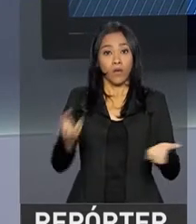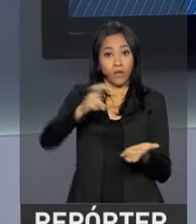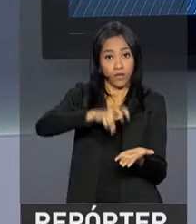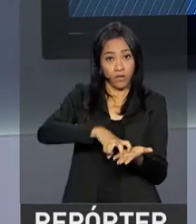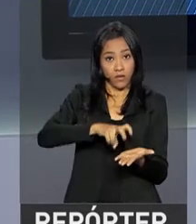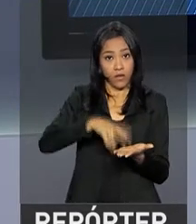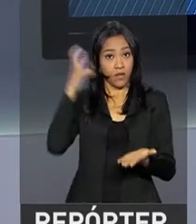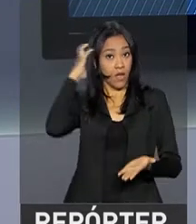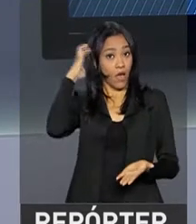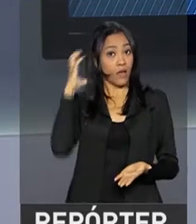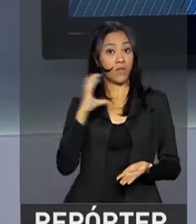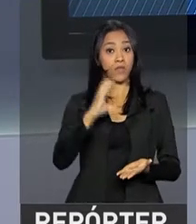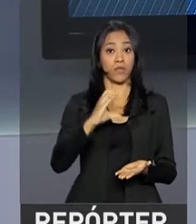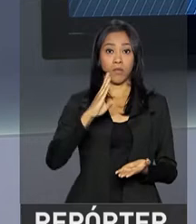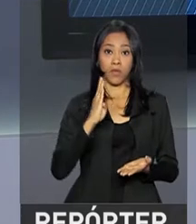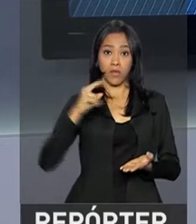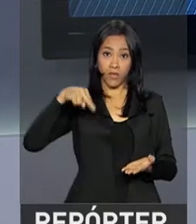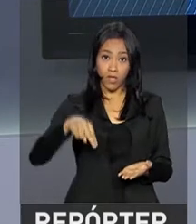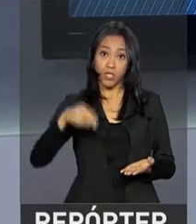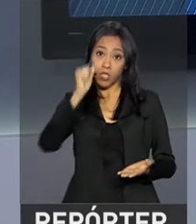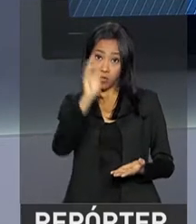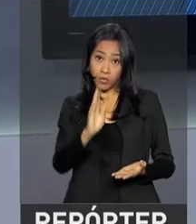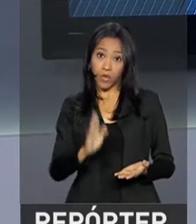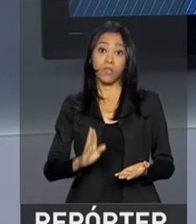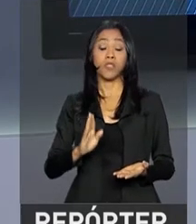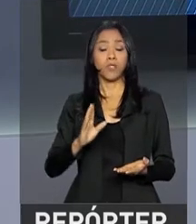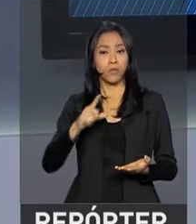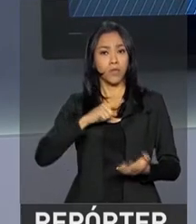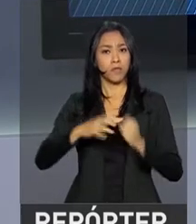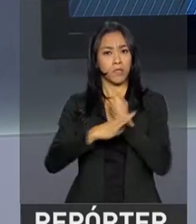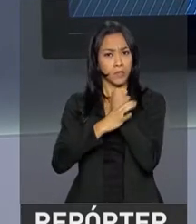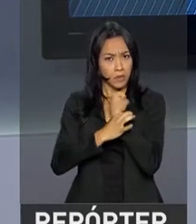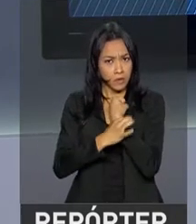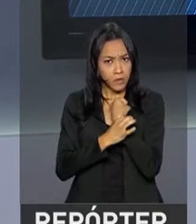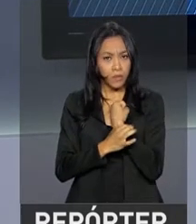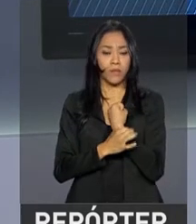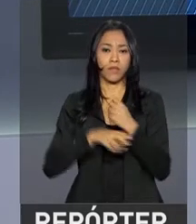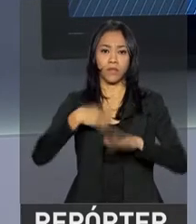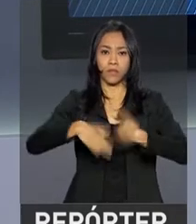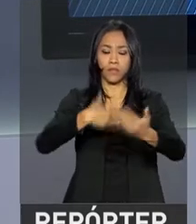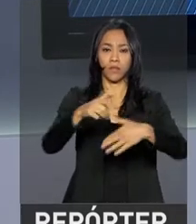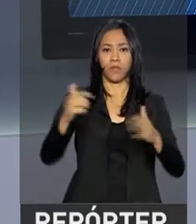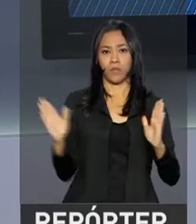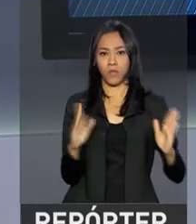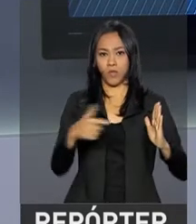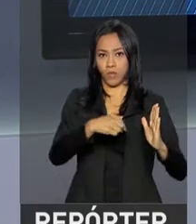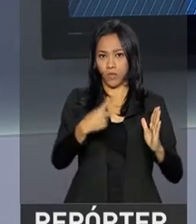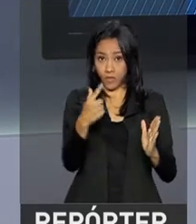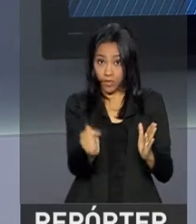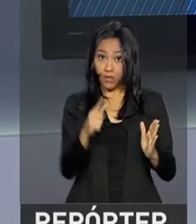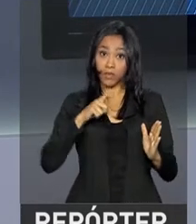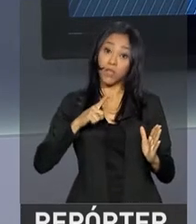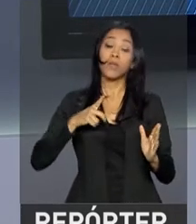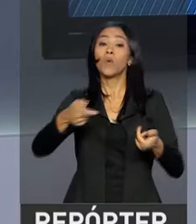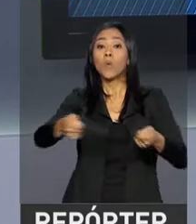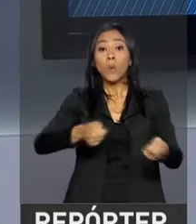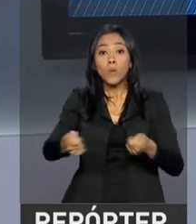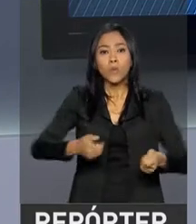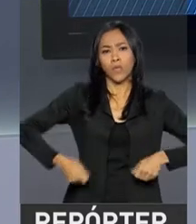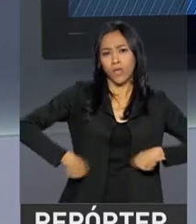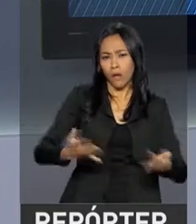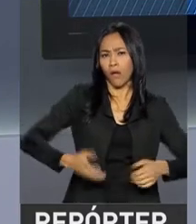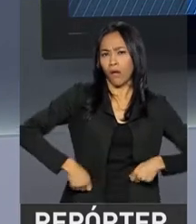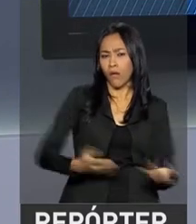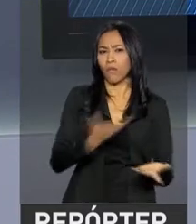meirelles disse que o brasil apresentou dados sólidos de crescimento em 2017 por existir um controle forte de gastos